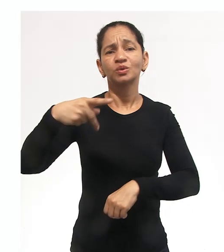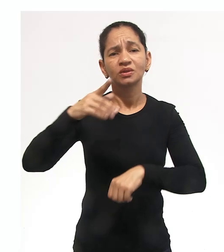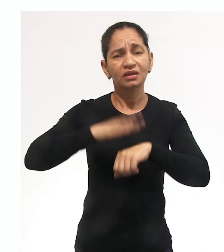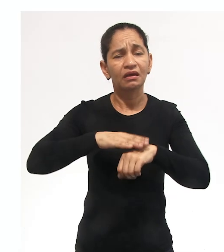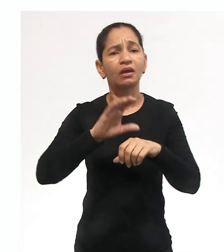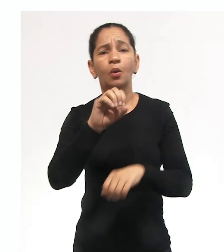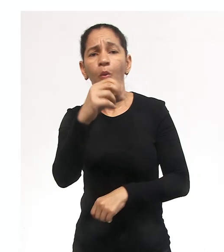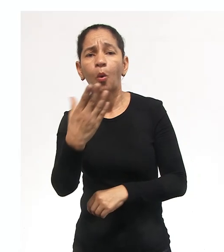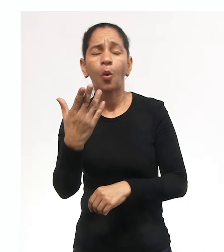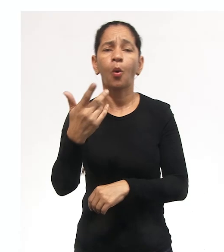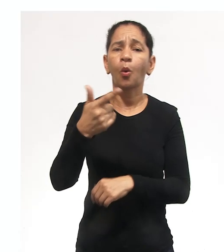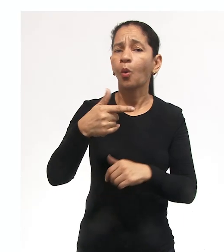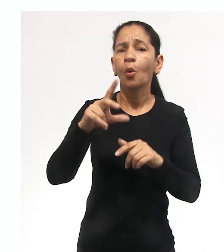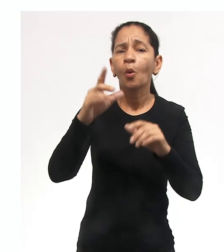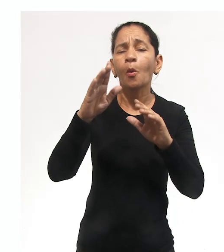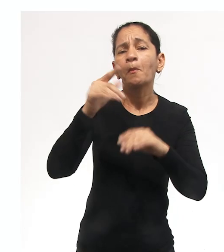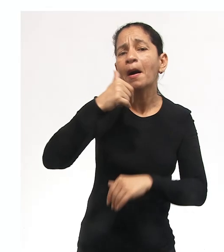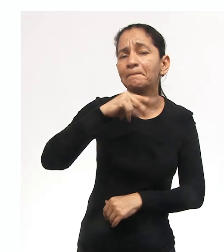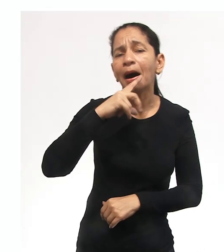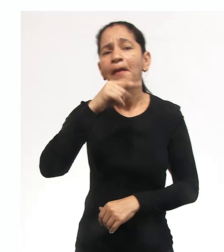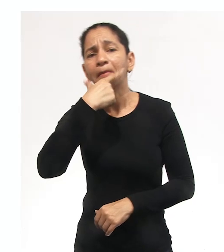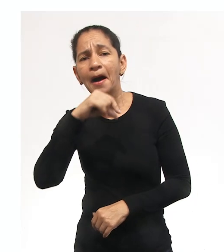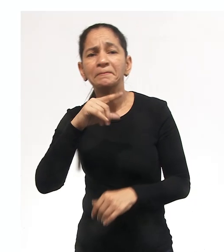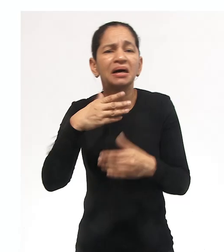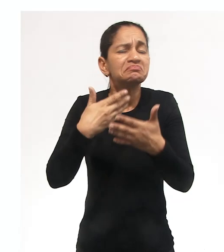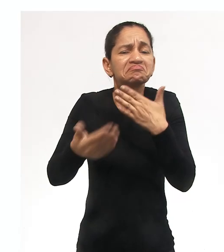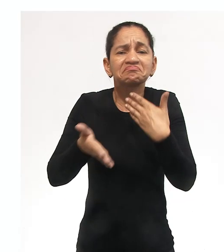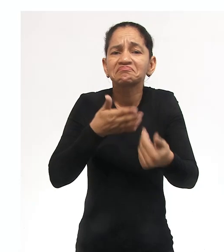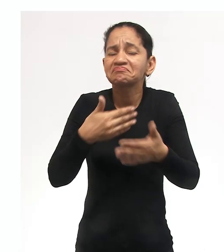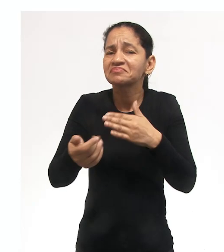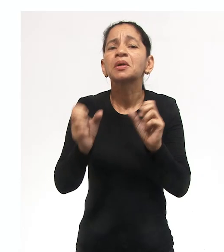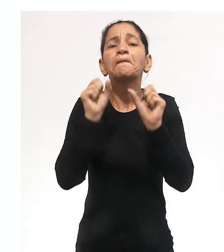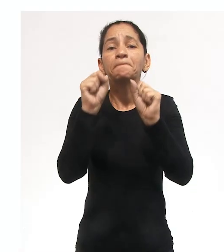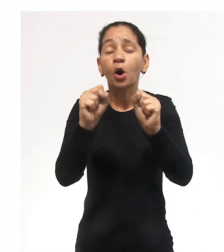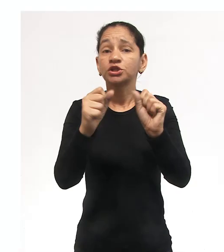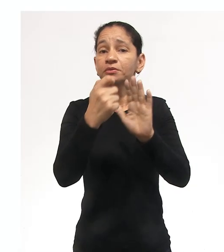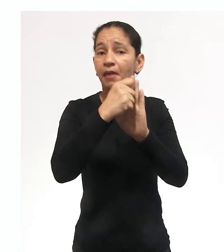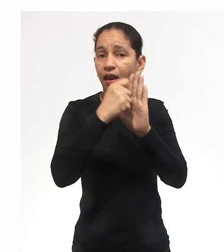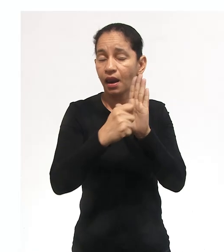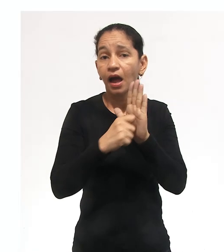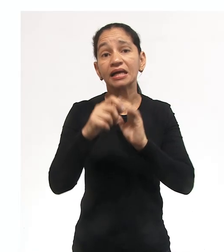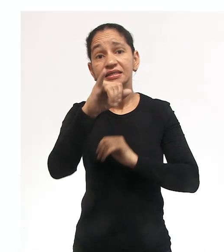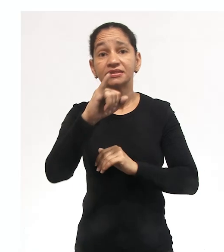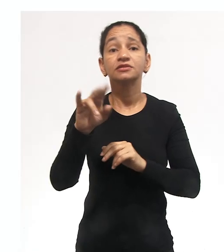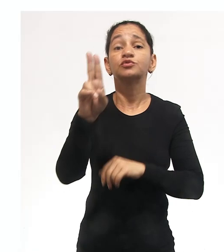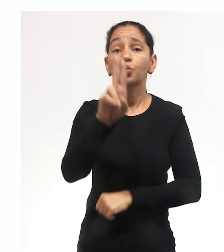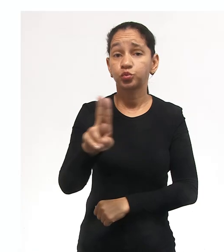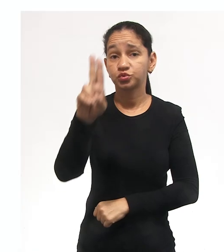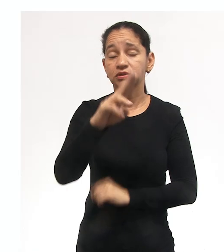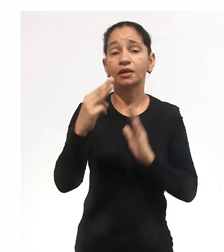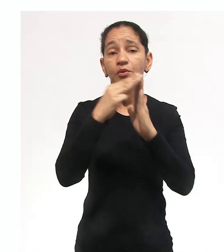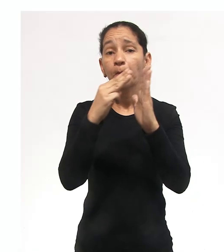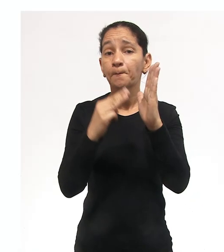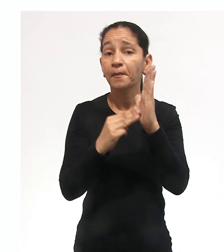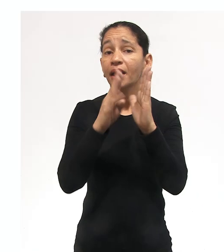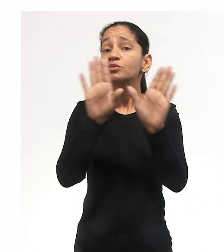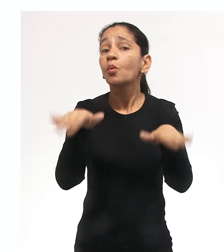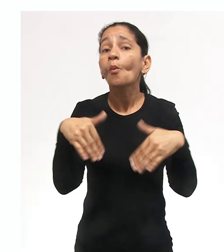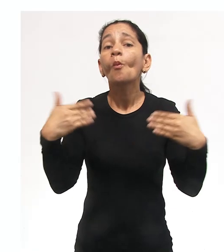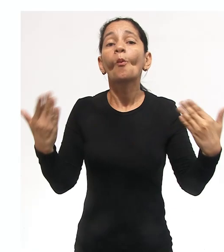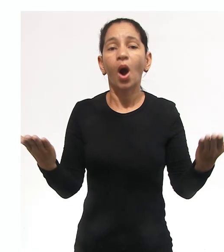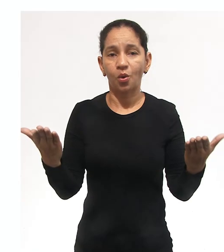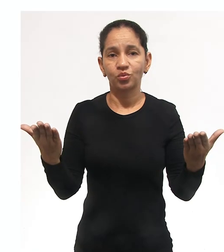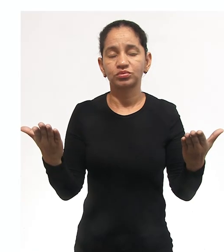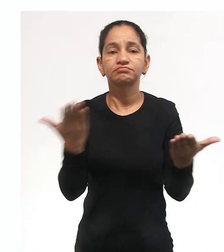de um parente, de um vizinho, de um aluno ou de outra pessoa, mencionando se foi ou não utilizado algum dos